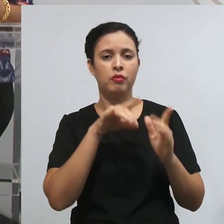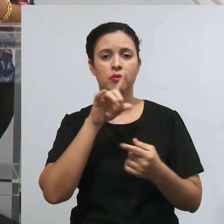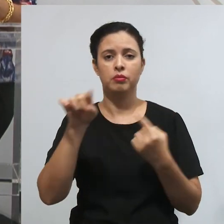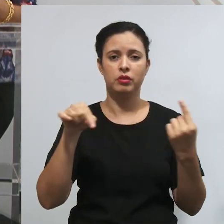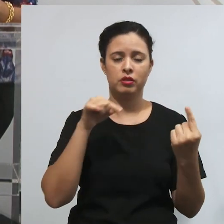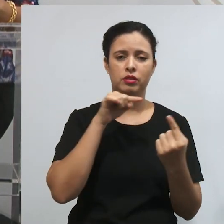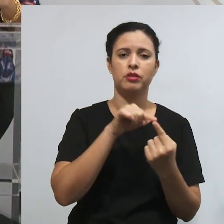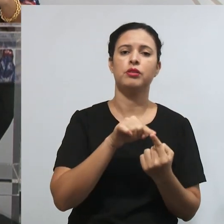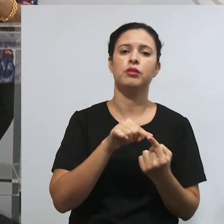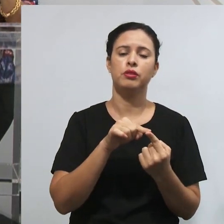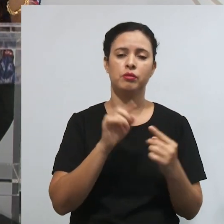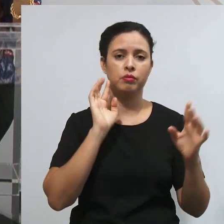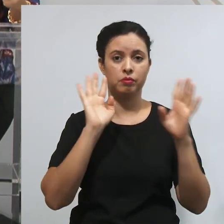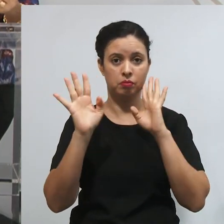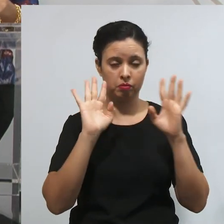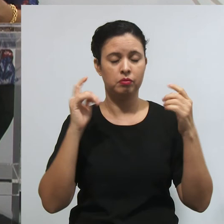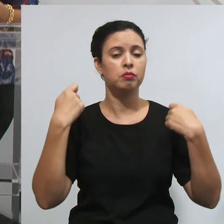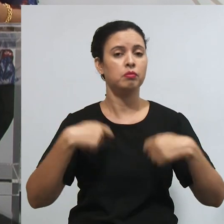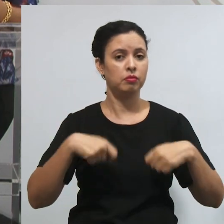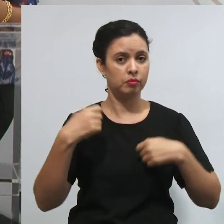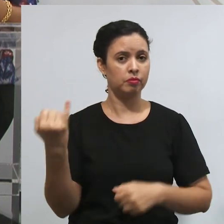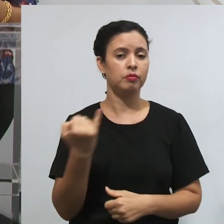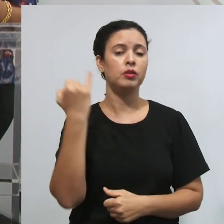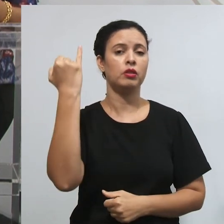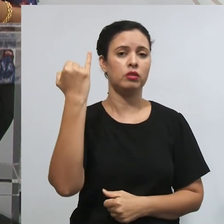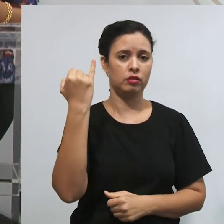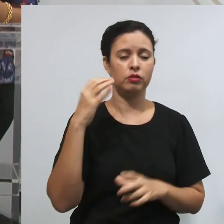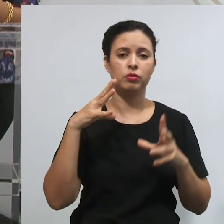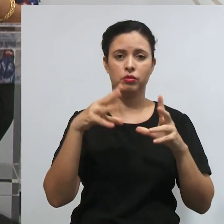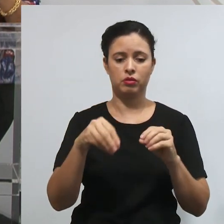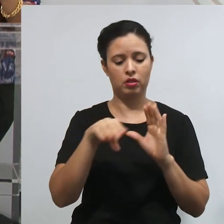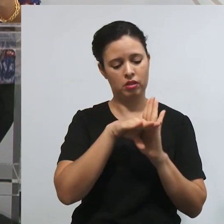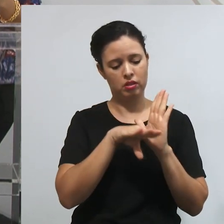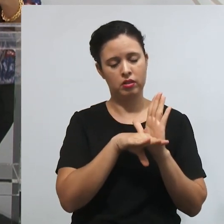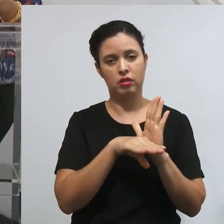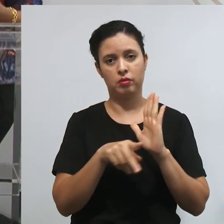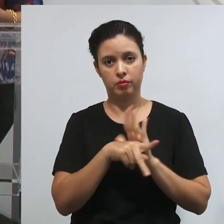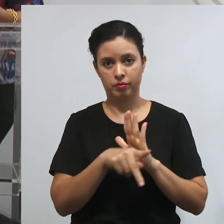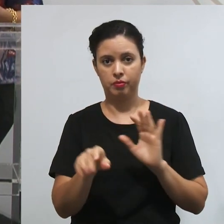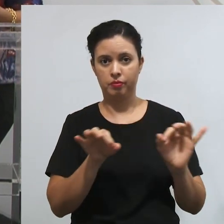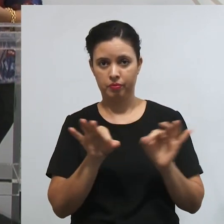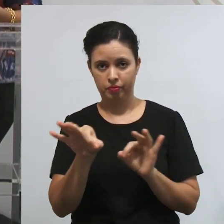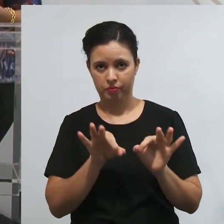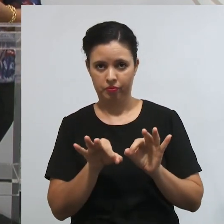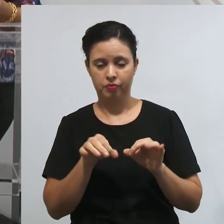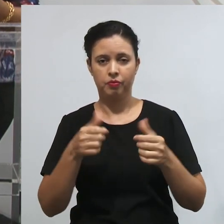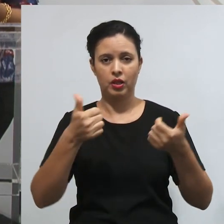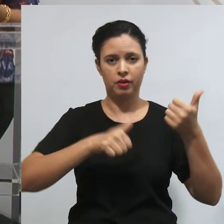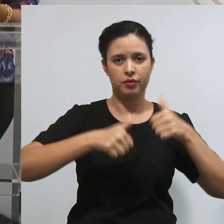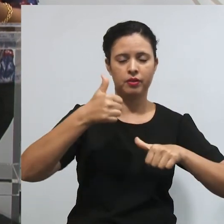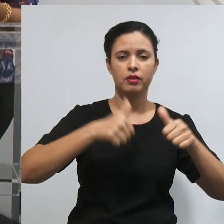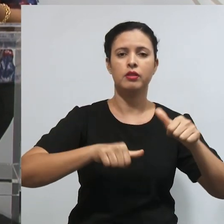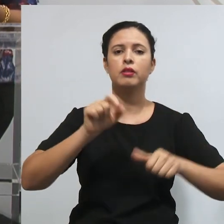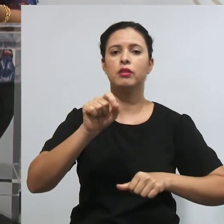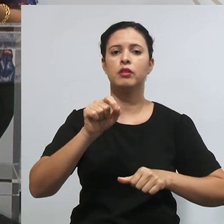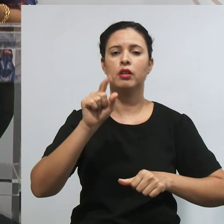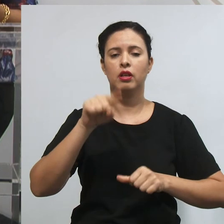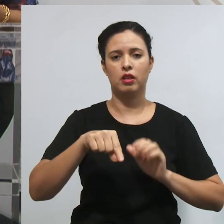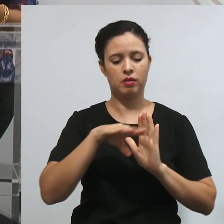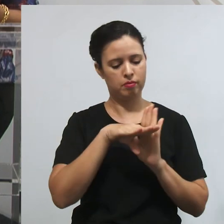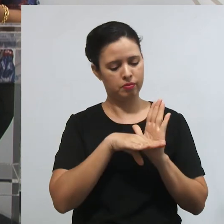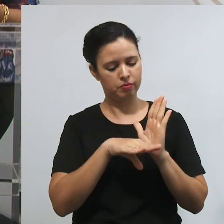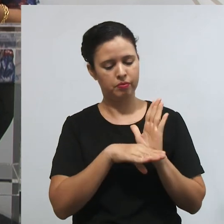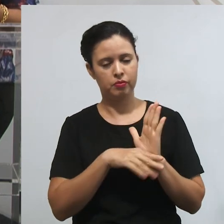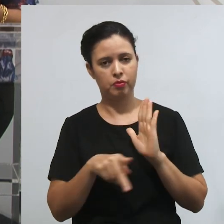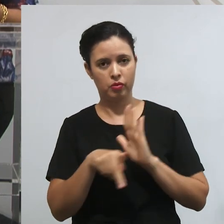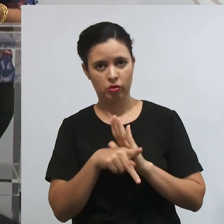a gente tem que pensar nas diversas esferas do planejamento. Então, compreender a avaliação como etapa